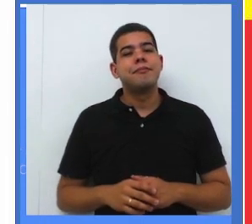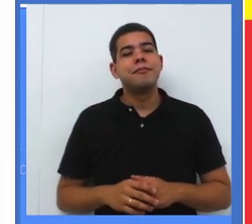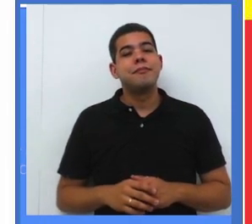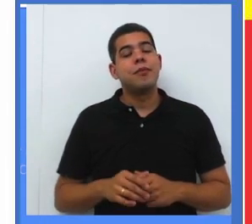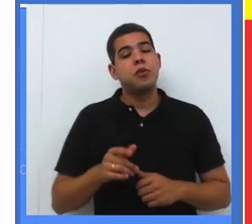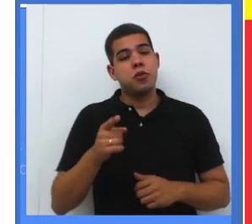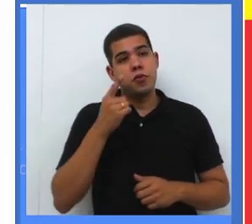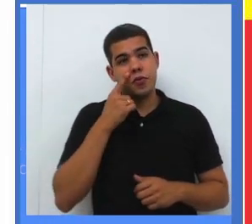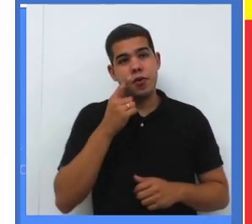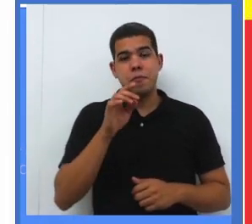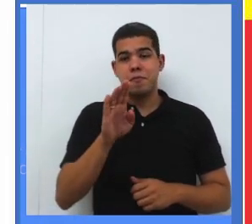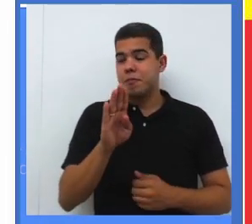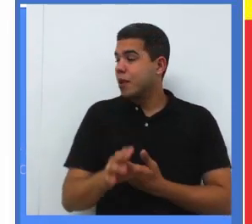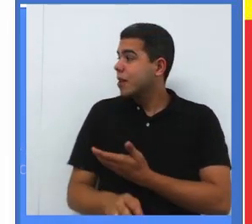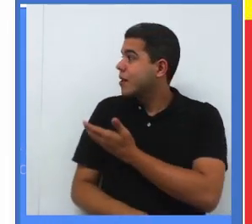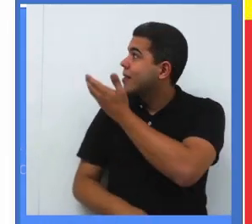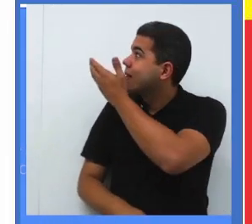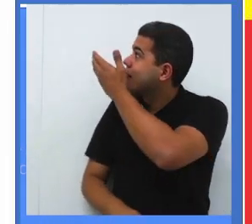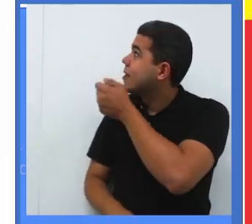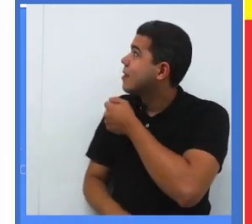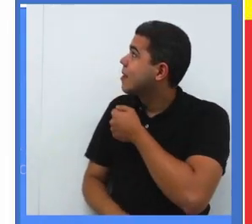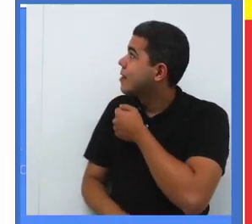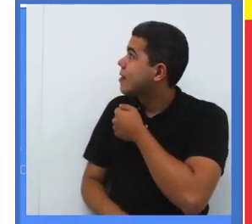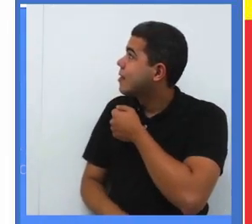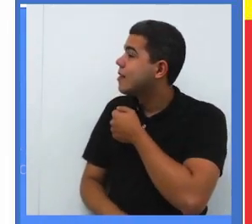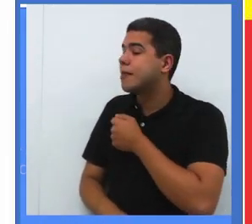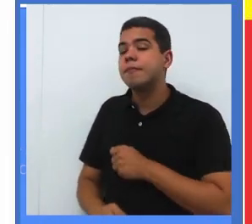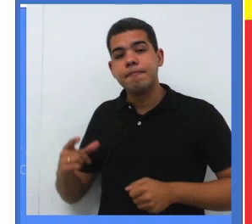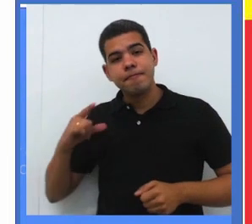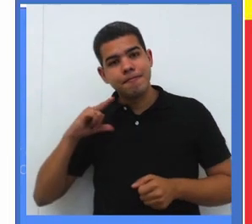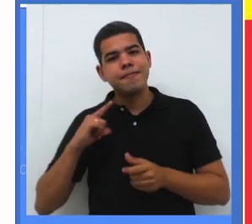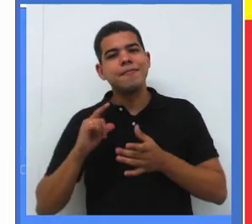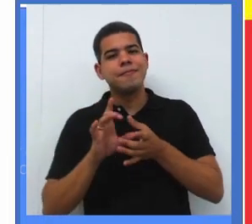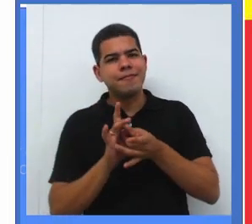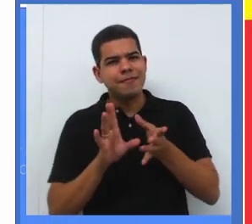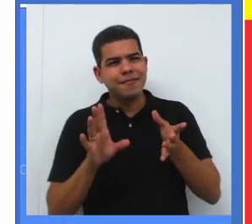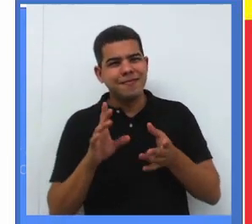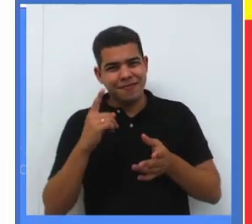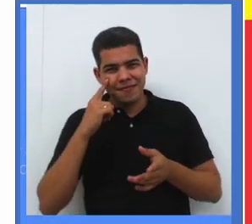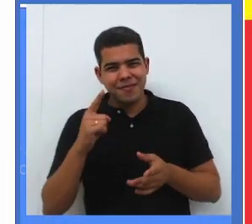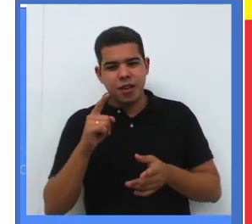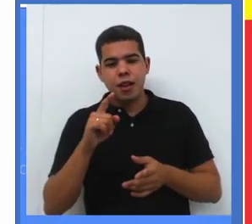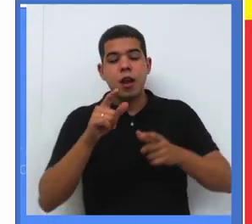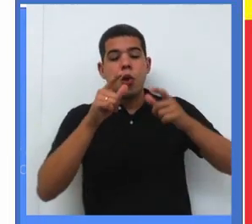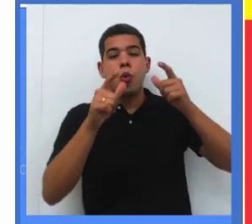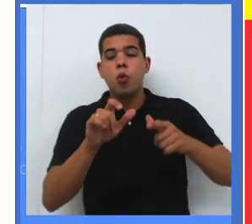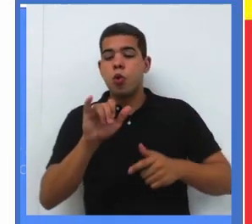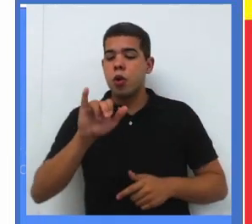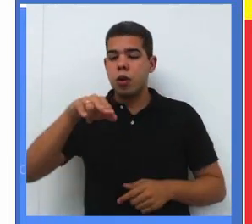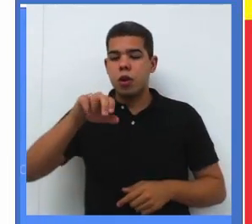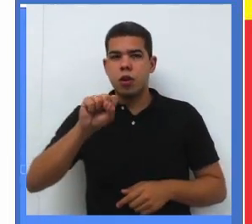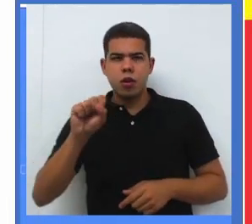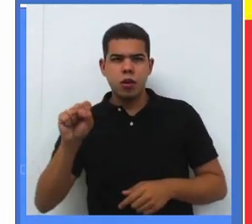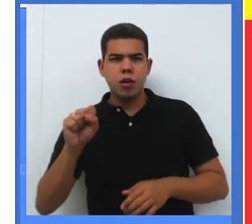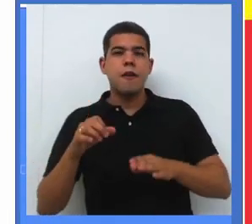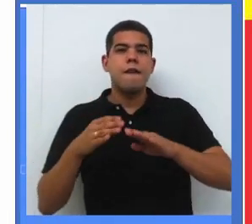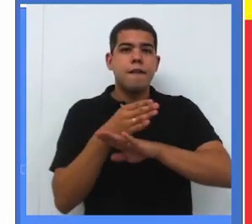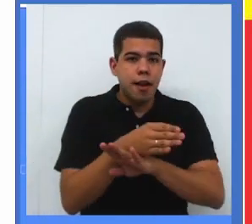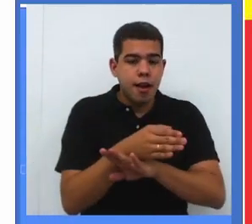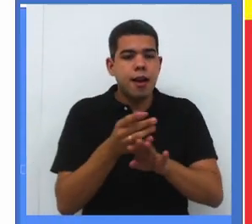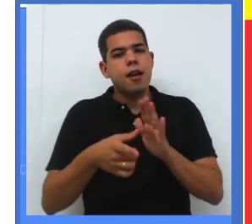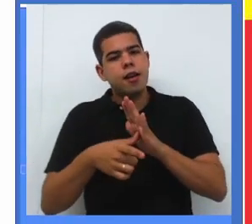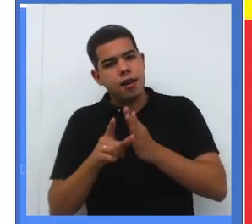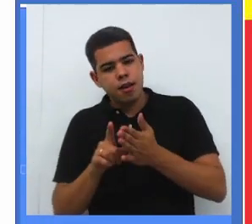Então, você vê que na letra D nós temos o quê? Uma permissão. O acesso à agência do INSS se dará apenas com